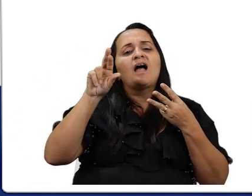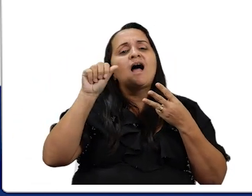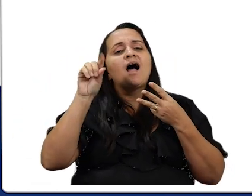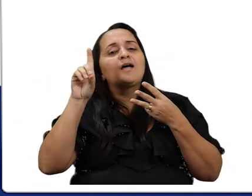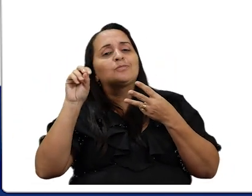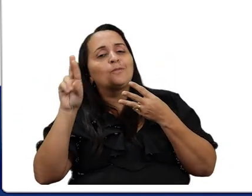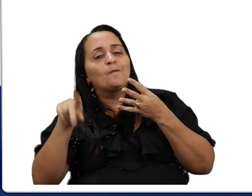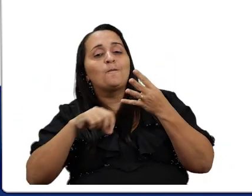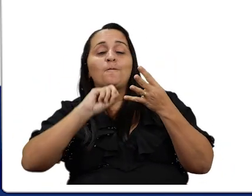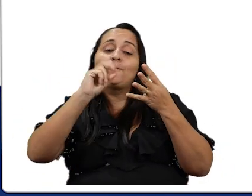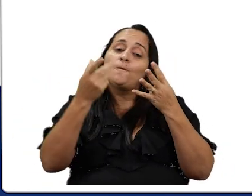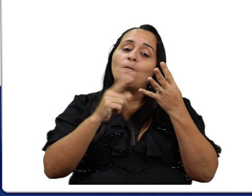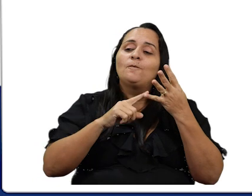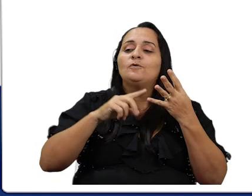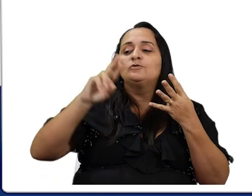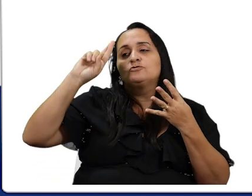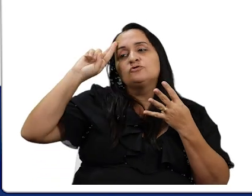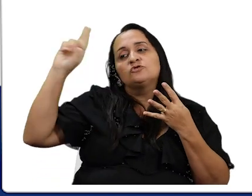patrão?